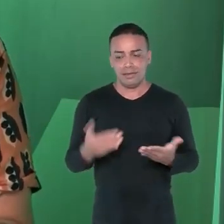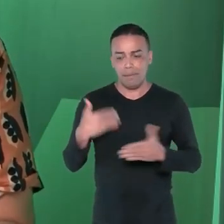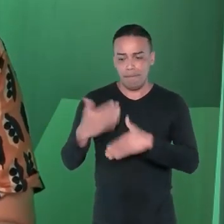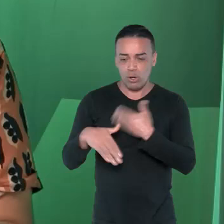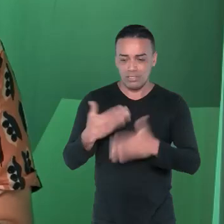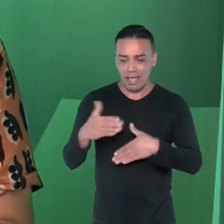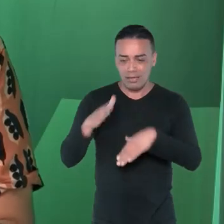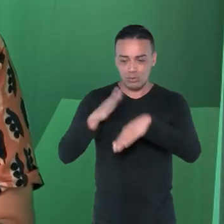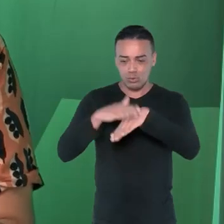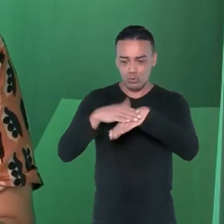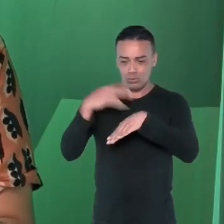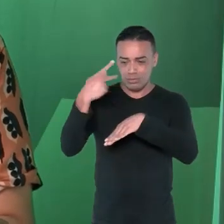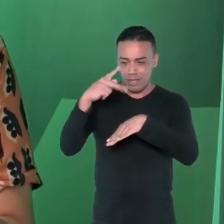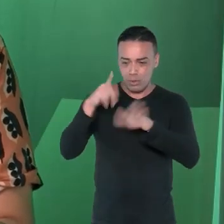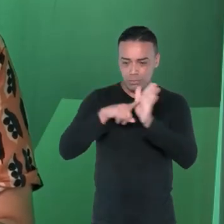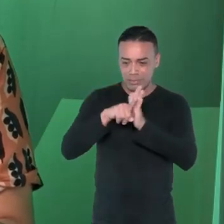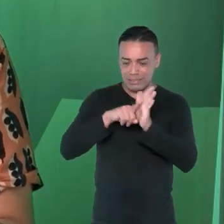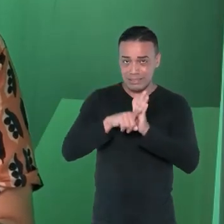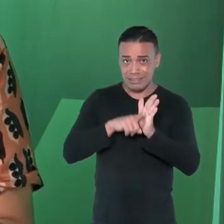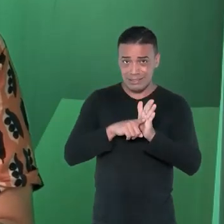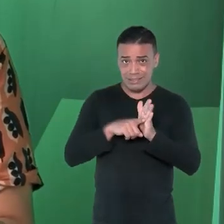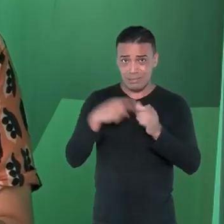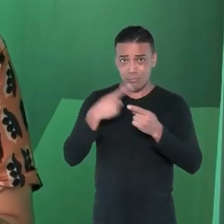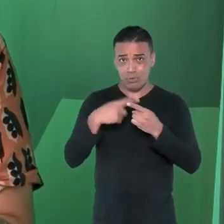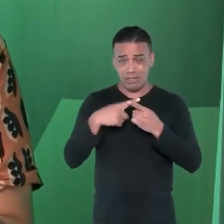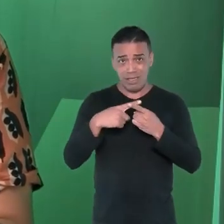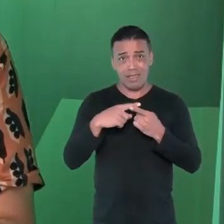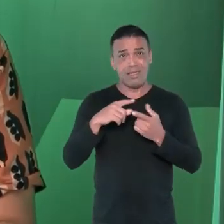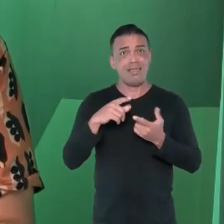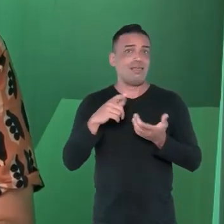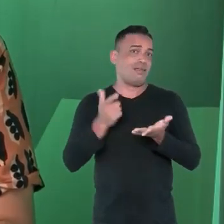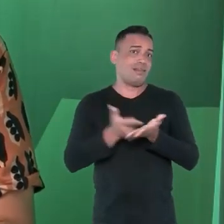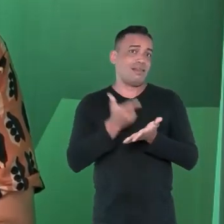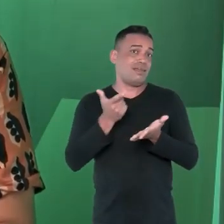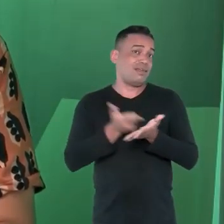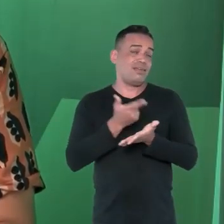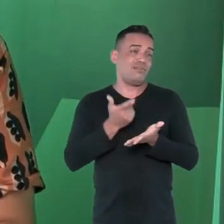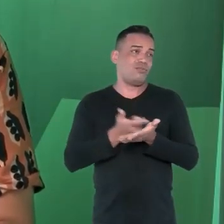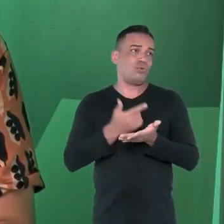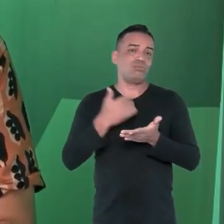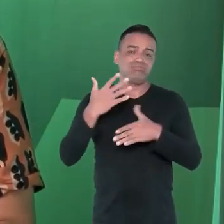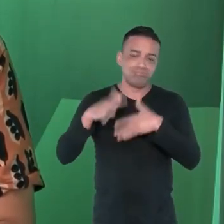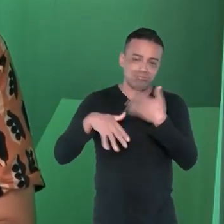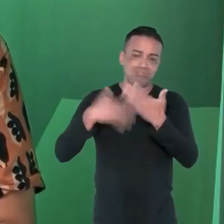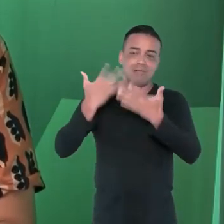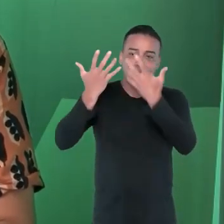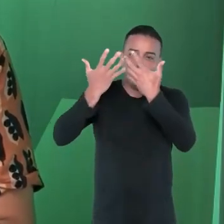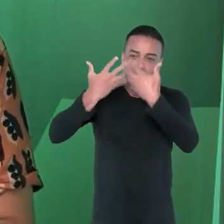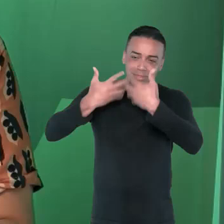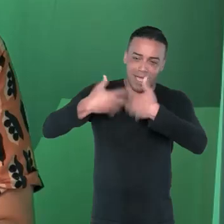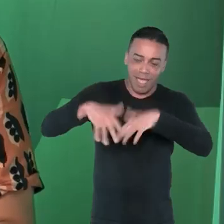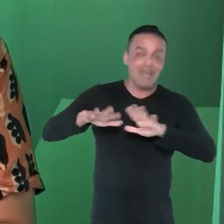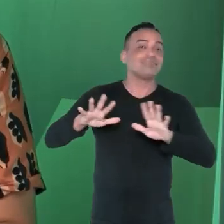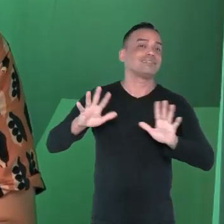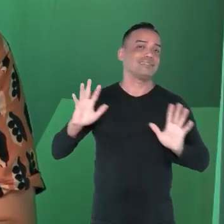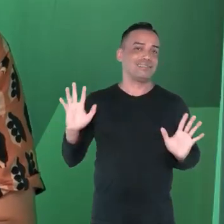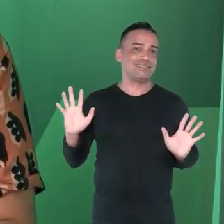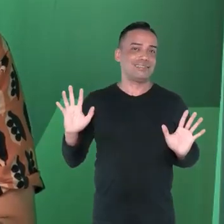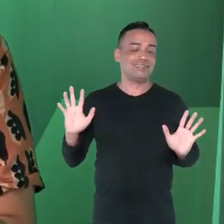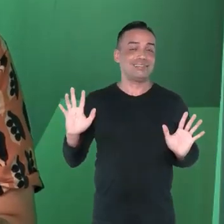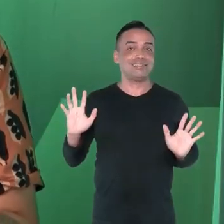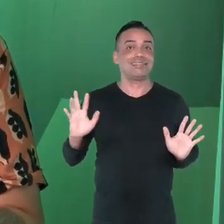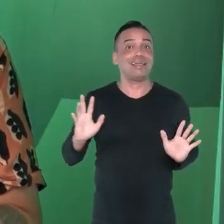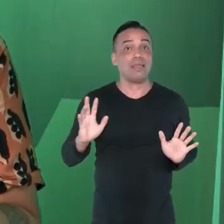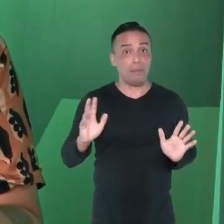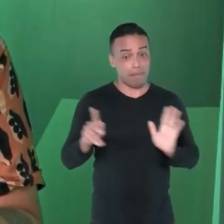processo de pesquisa. Porque ele é um livro que, por mais fluida que seja a leitura, eu acho ela extremamente fluida. É um livro